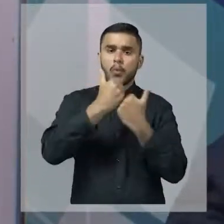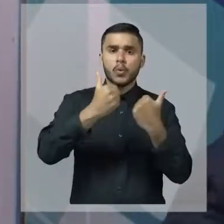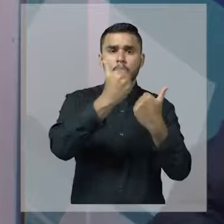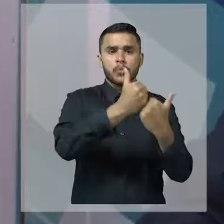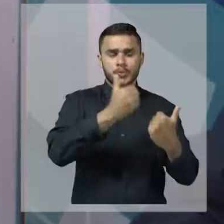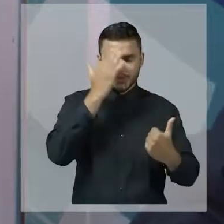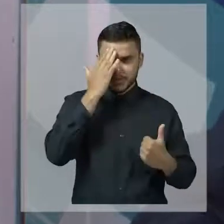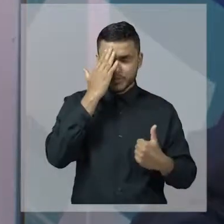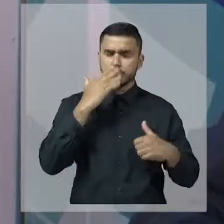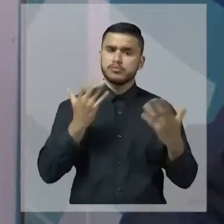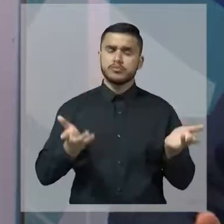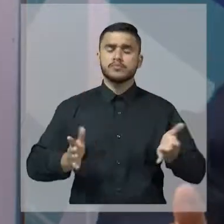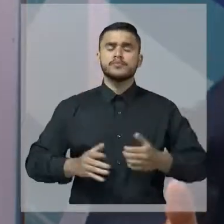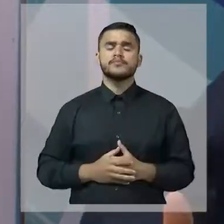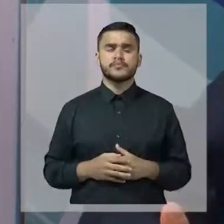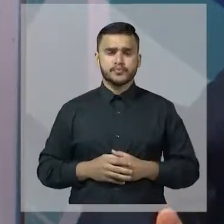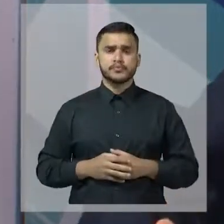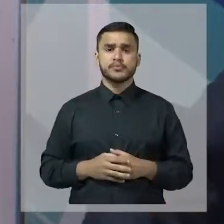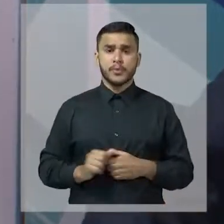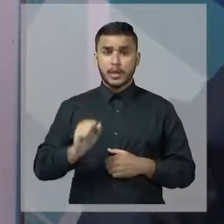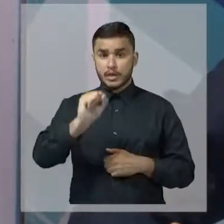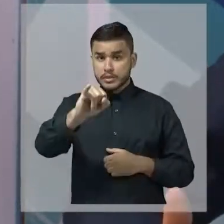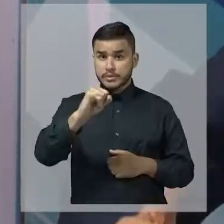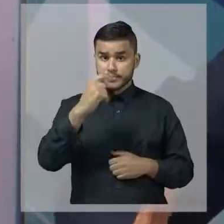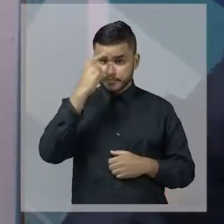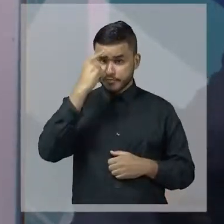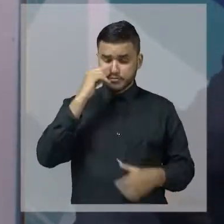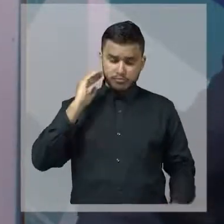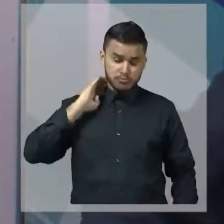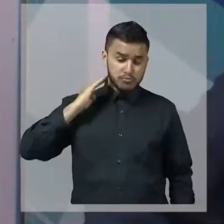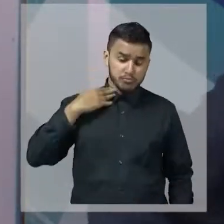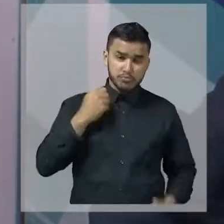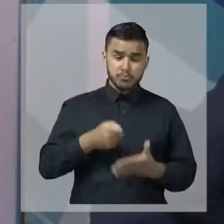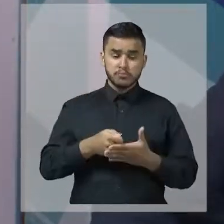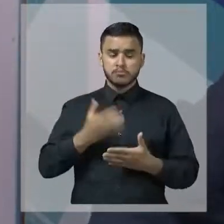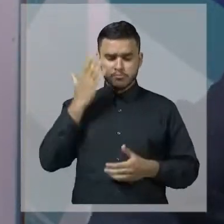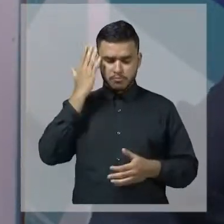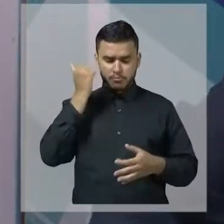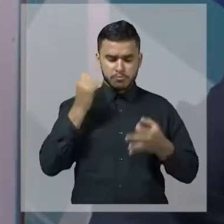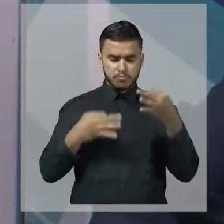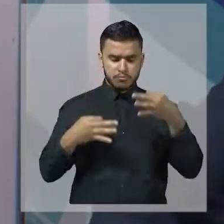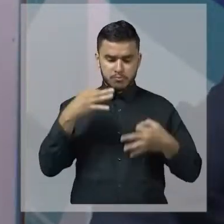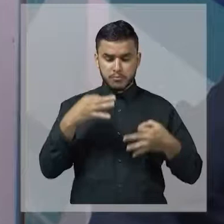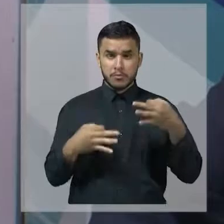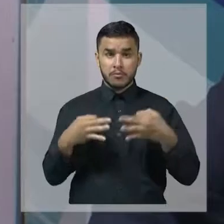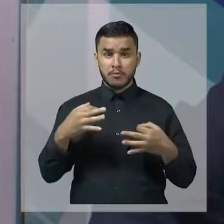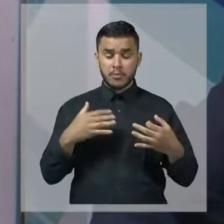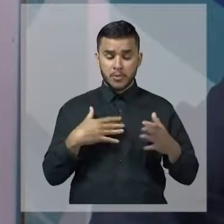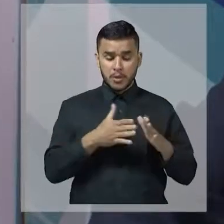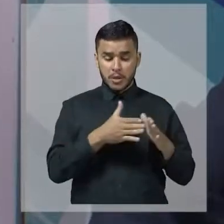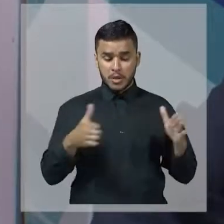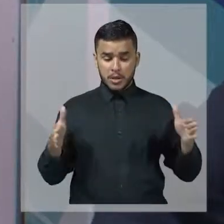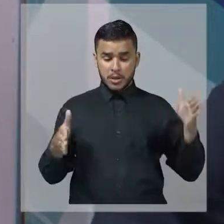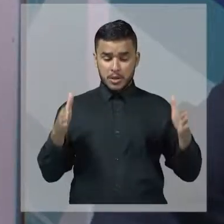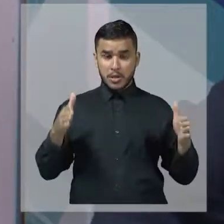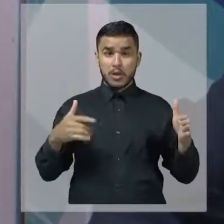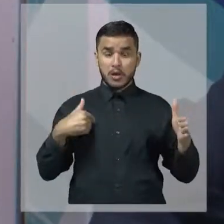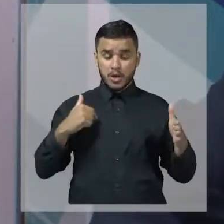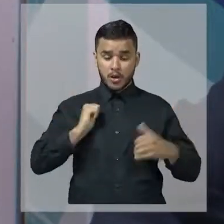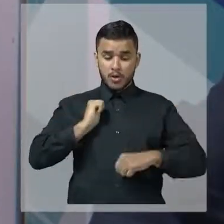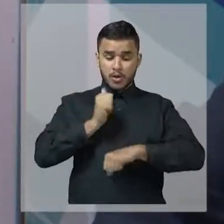Em última análise, quando o magistrado estiver em condição de julgar o processo, termina o prazo de permanência